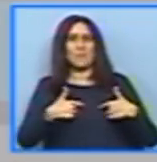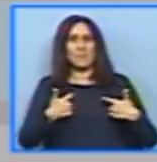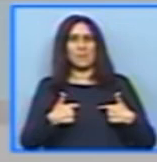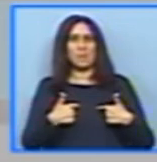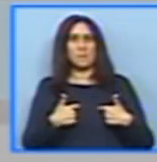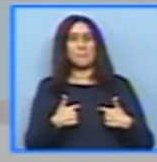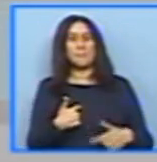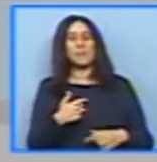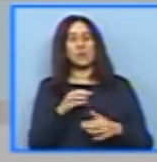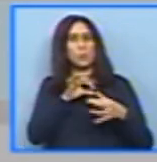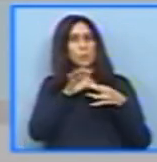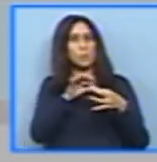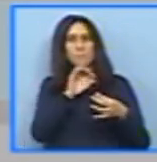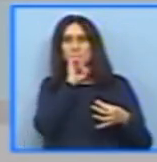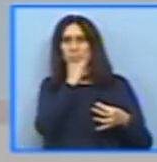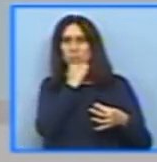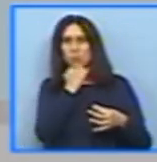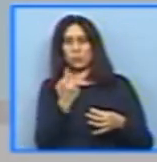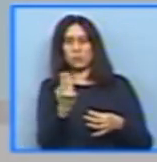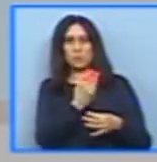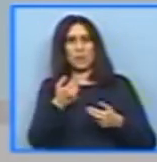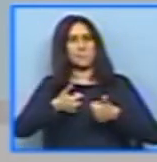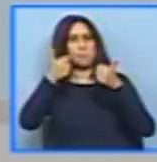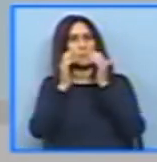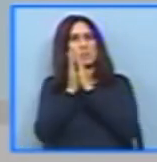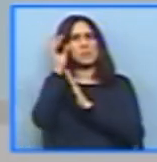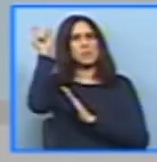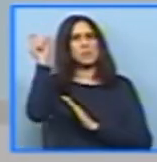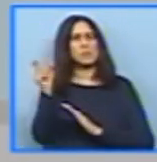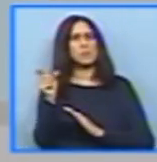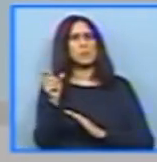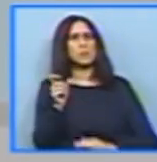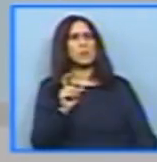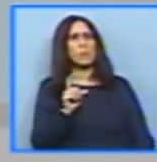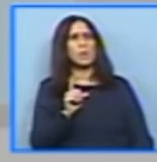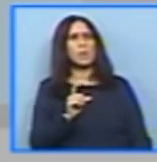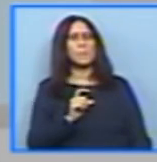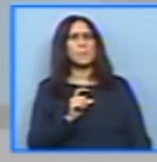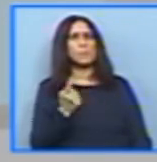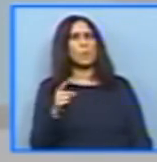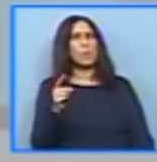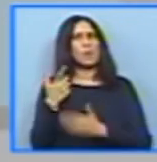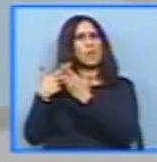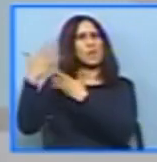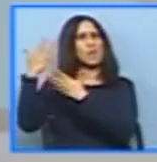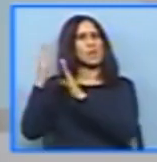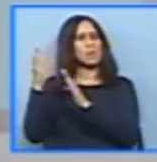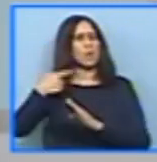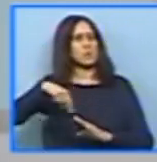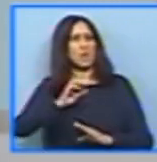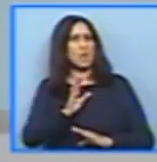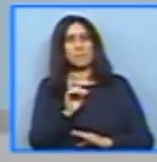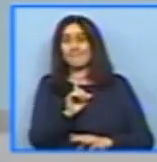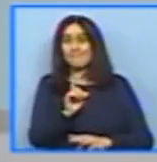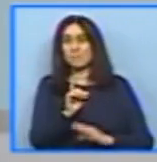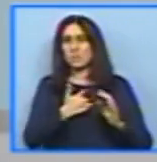O mistério da comunhão trinitária, da comunhão de Deus, não é uma coisa que pode ser entendida só para ele e alheia para nós. Não, a